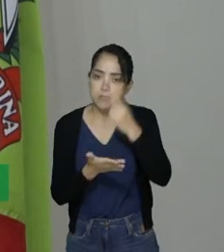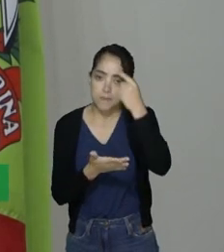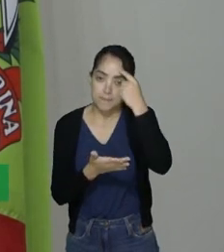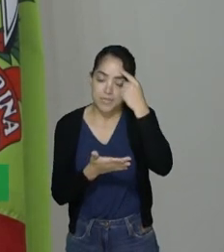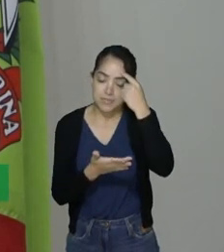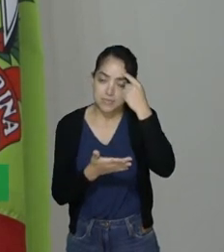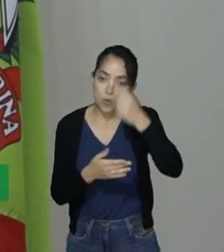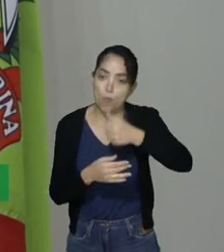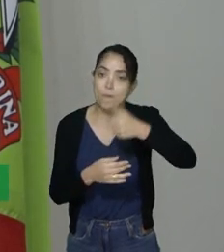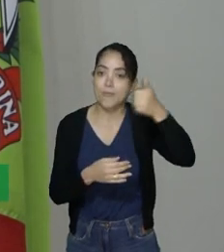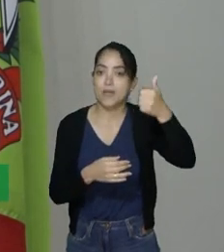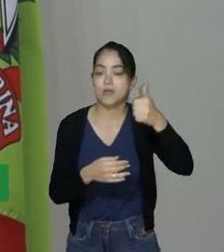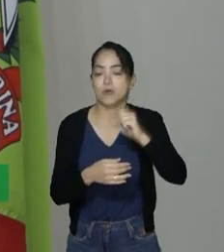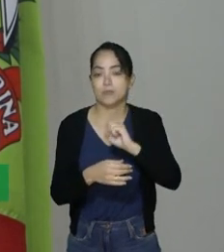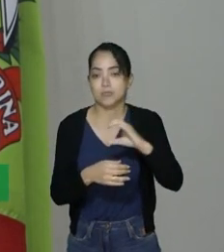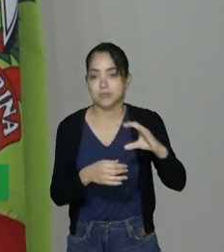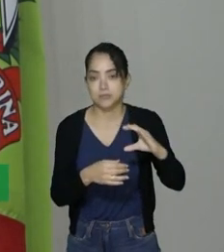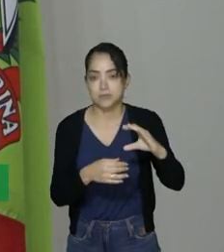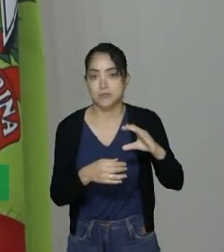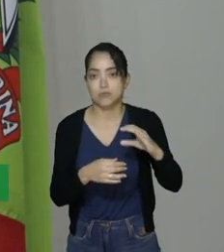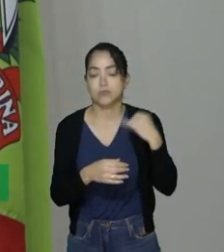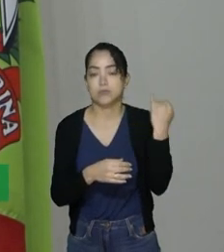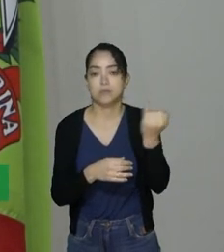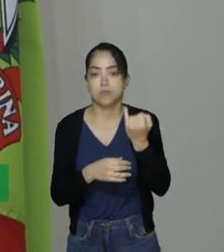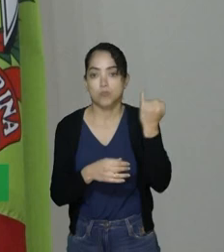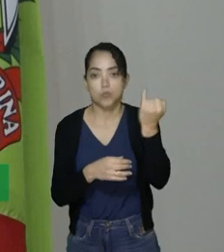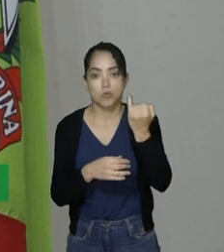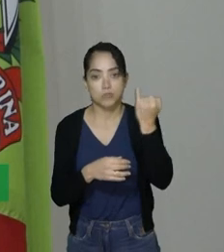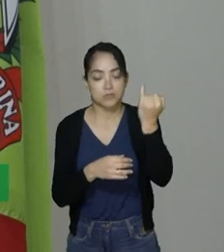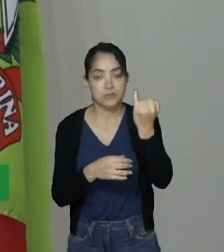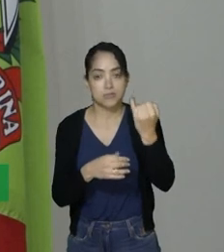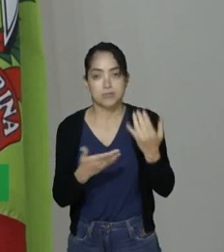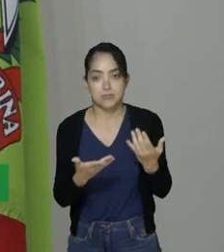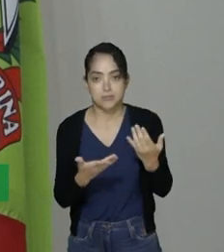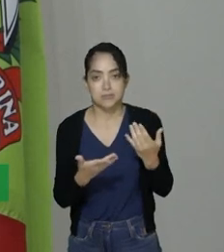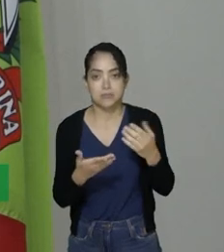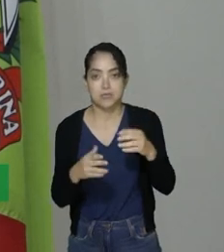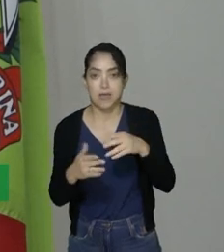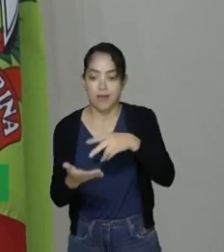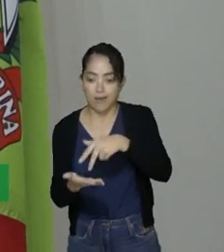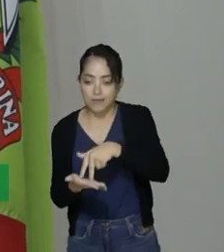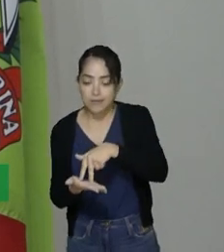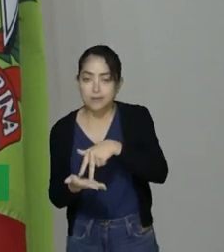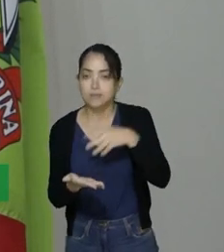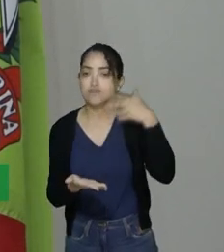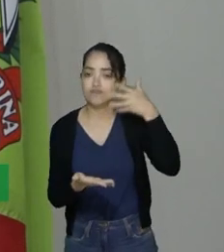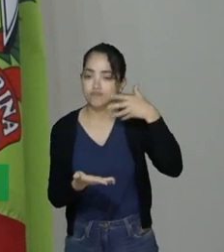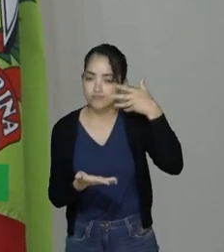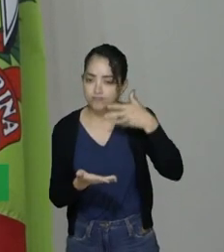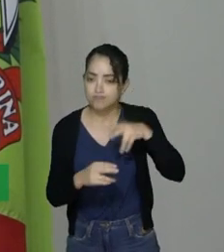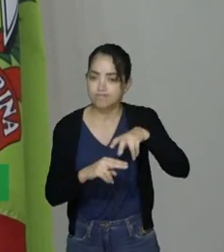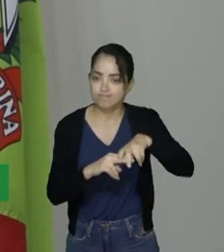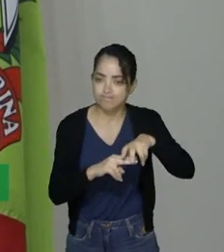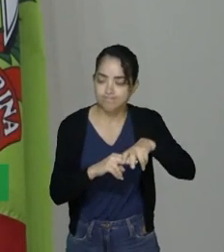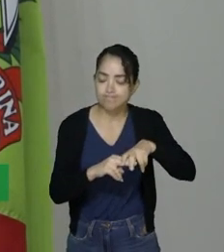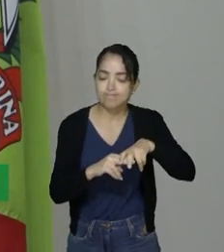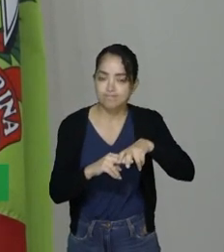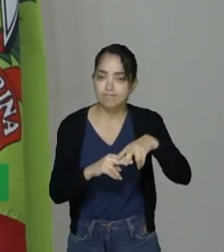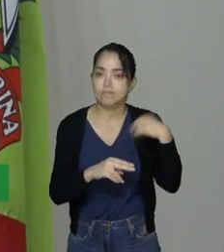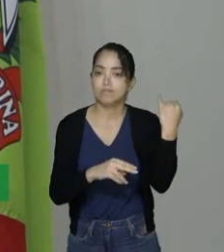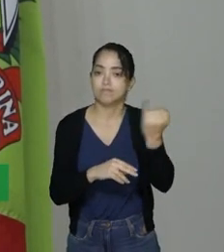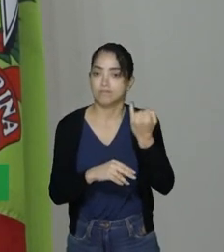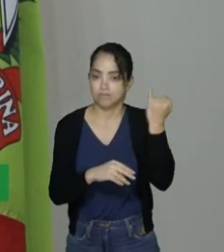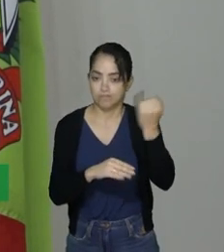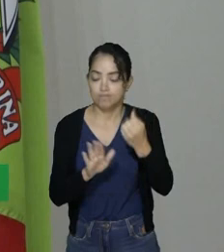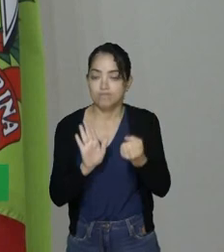Santa Catarina. Essa casa tem uma importância enorme, ocupar essa tribuna e essas cadeiras tem uma relevância e um peso e um